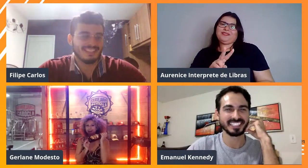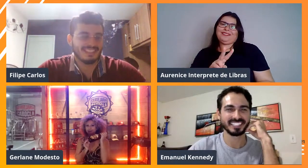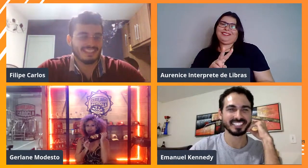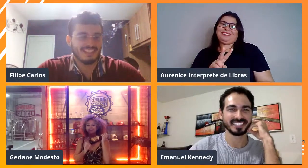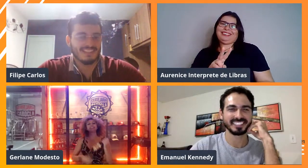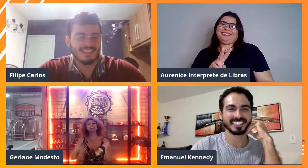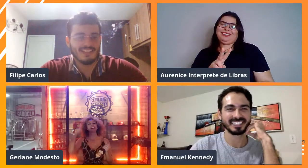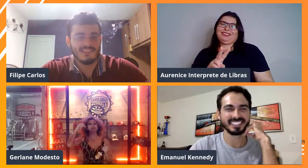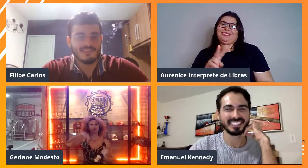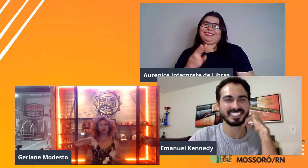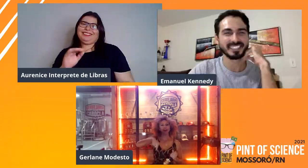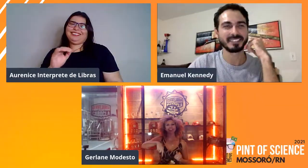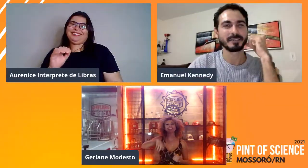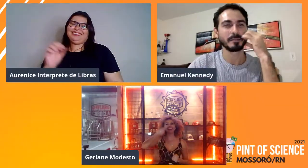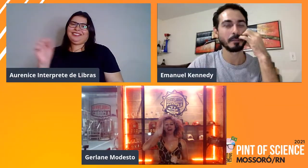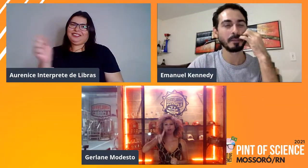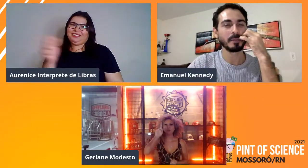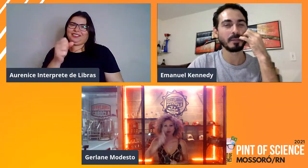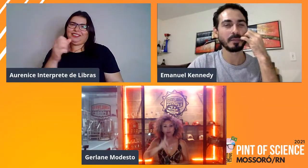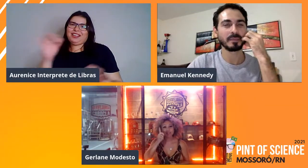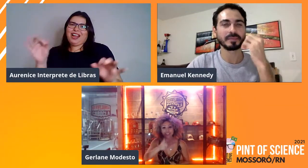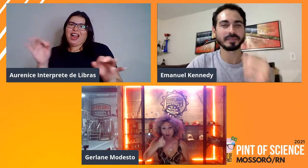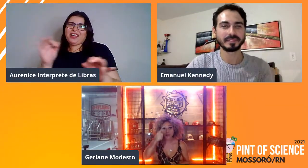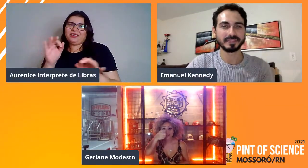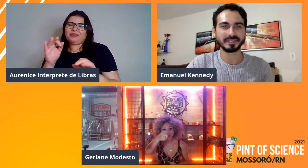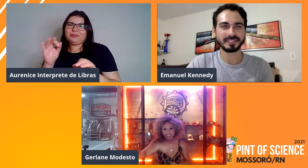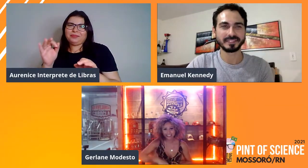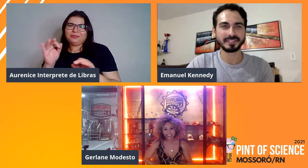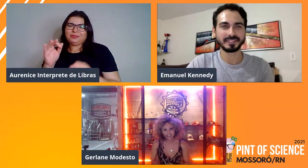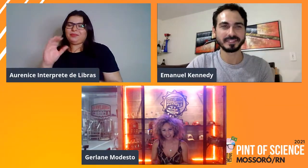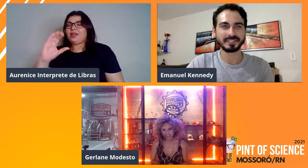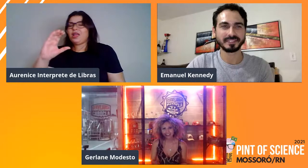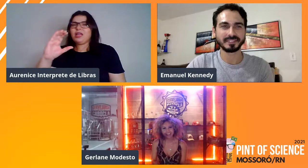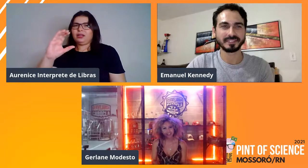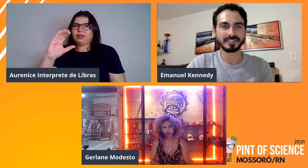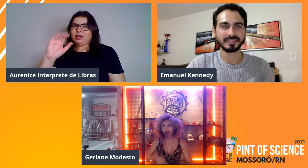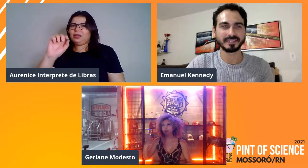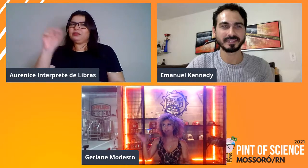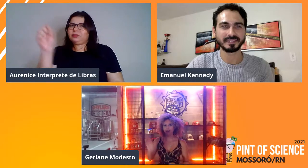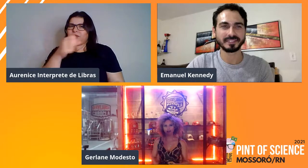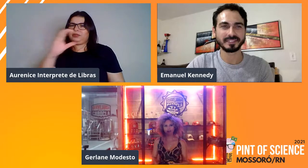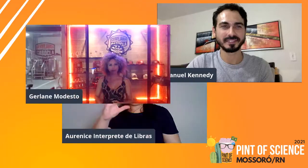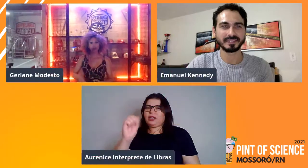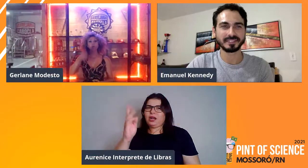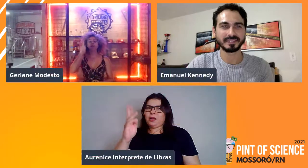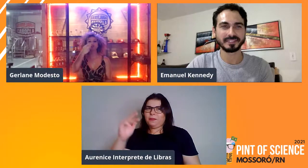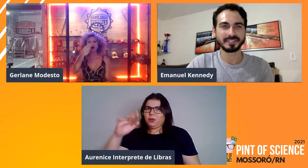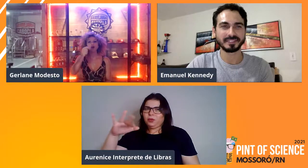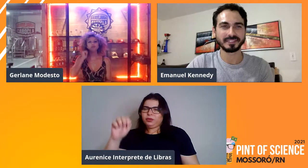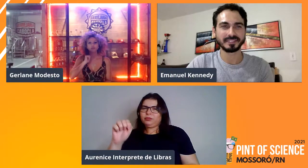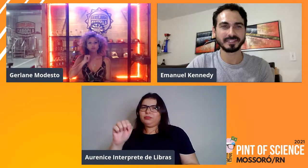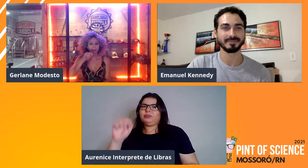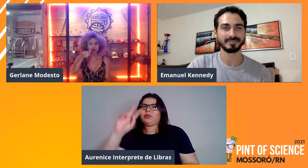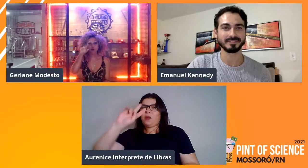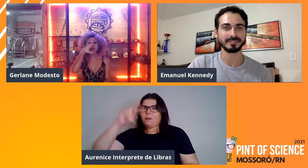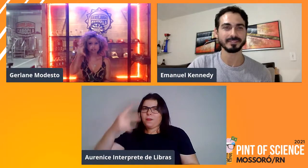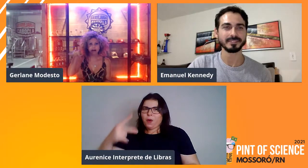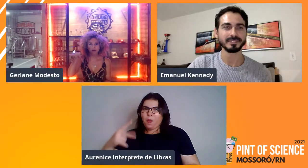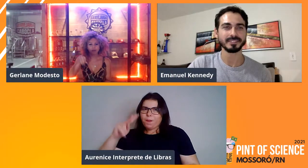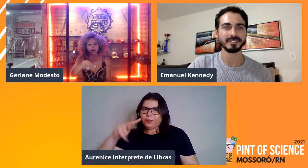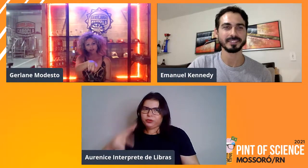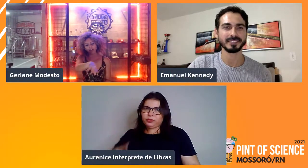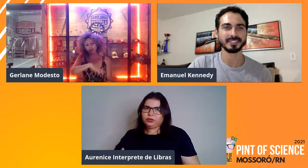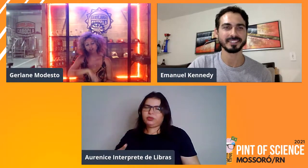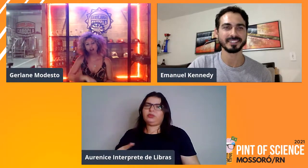esqueçam que a Cabocla tá com promoção pra você que tá assistindo a gente, pelo amor de Deus. O pessoal da